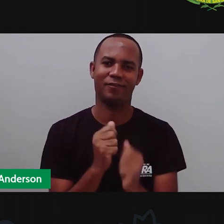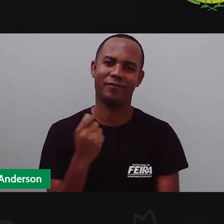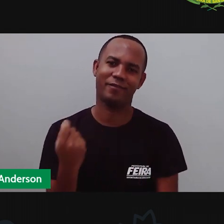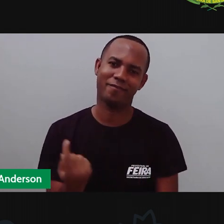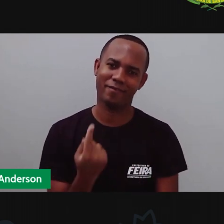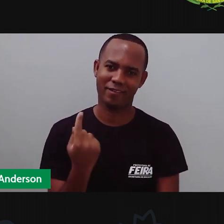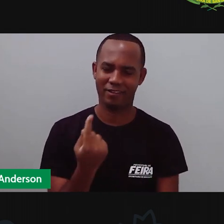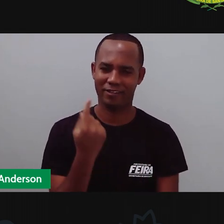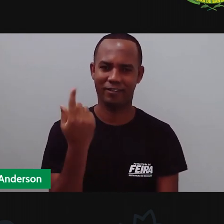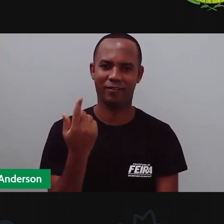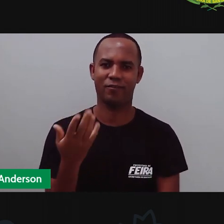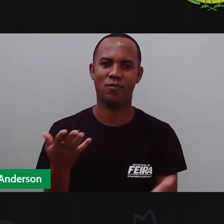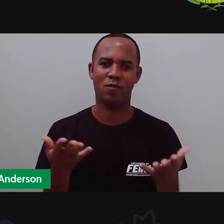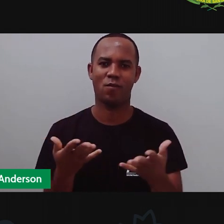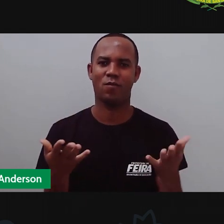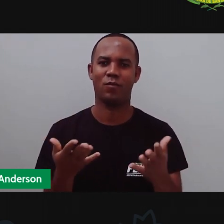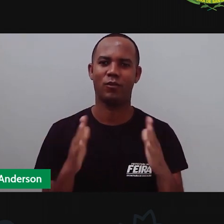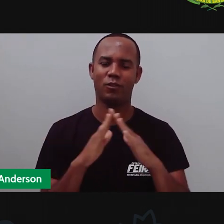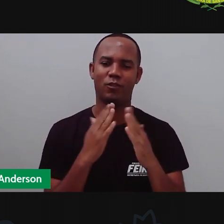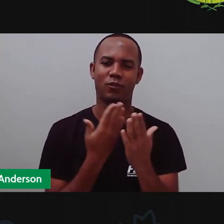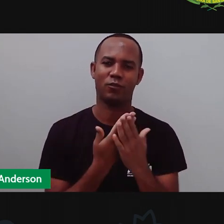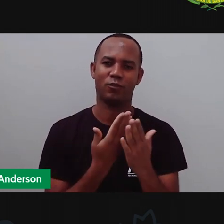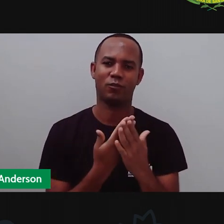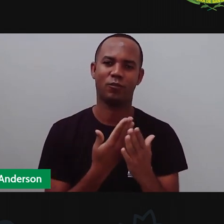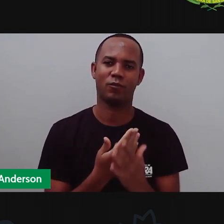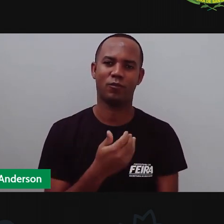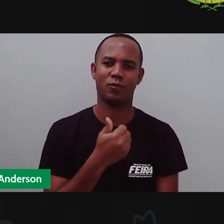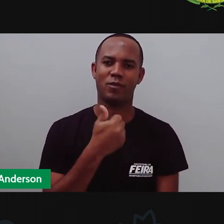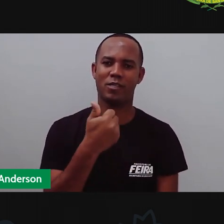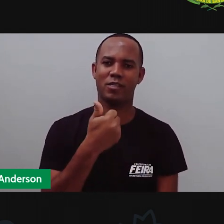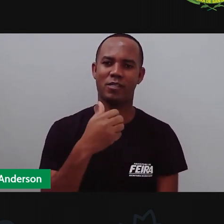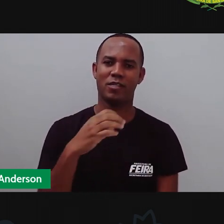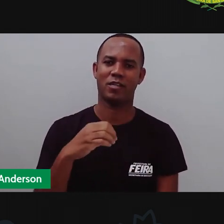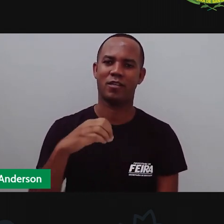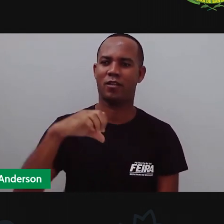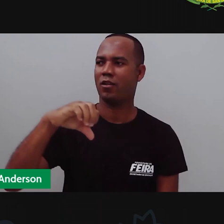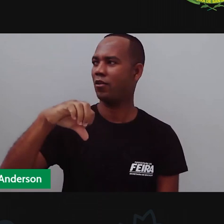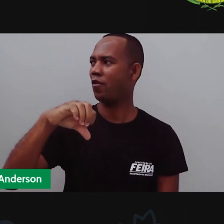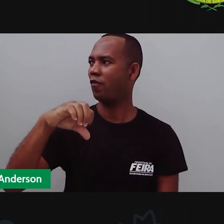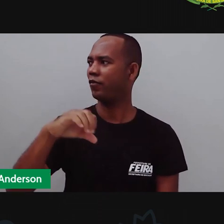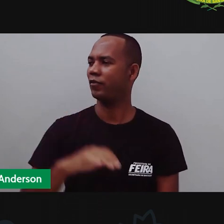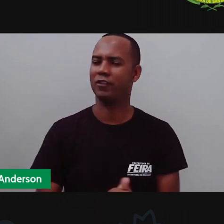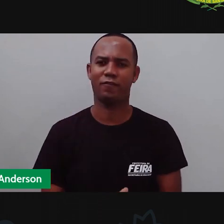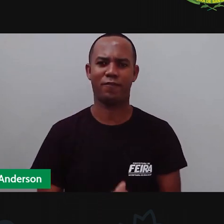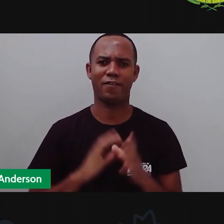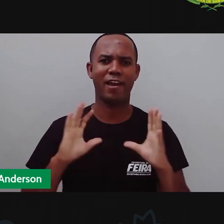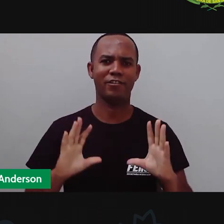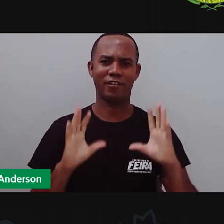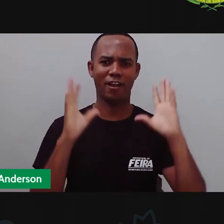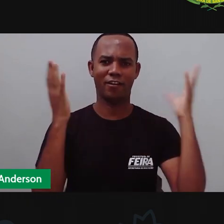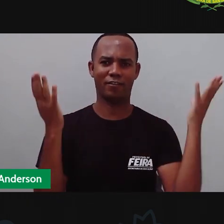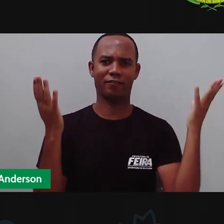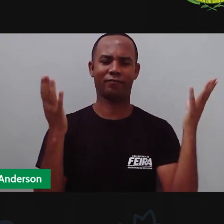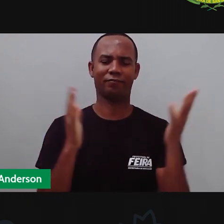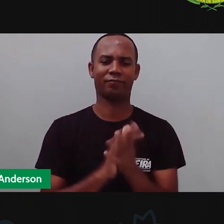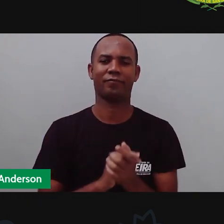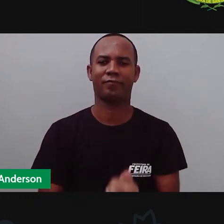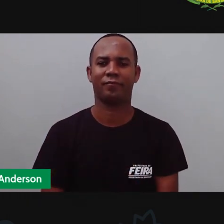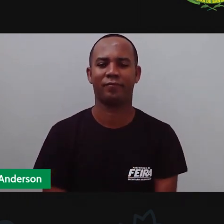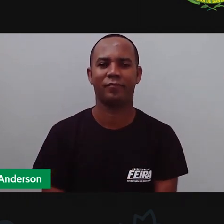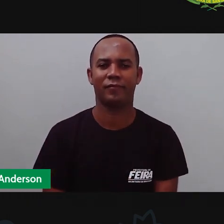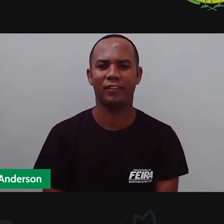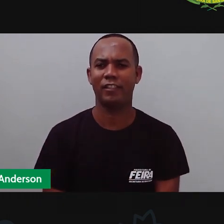de número 109. Olha só, Anderson, quando chegar na 150, fecha de novo, viu? Por favor.